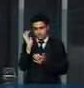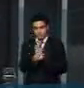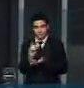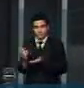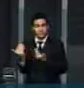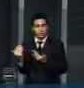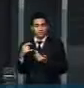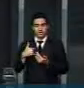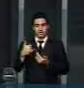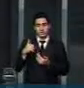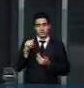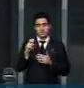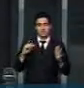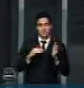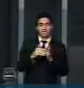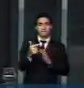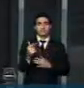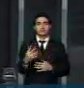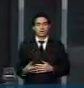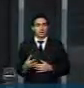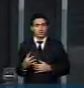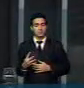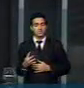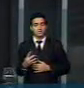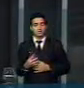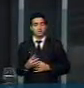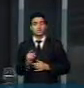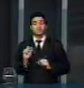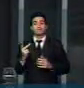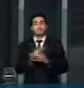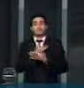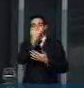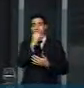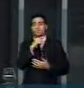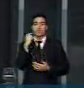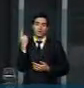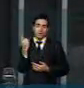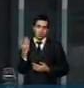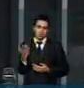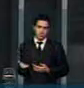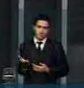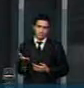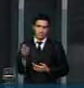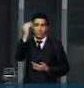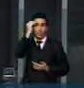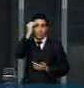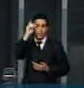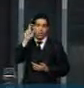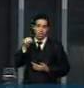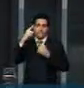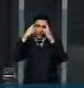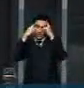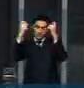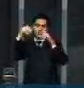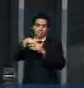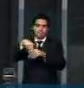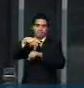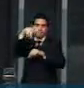idade entre 15 e 24 anos morreram vítima da violência no país em